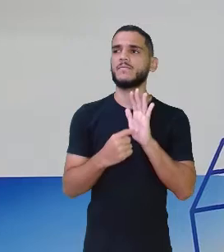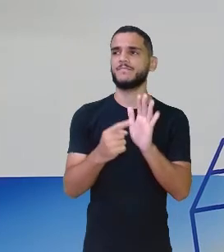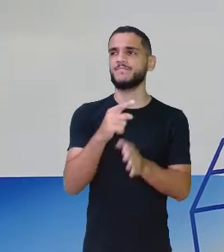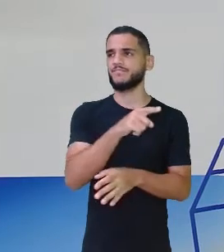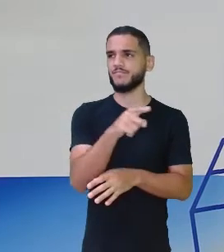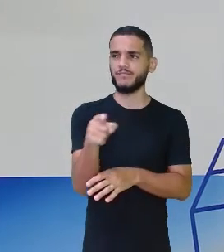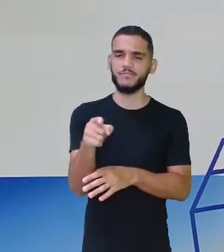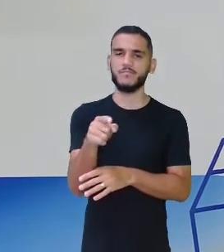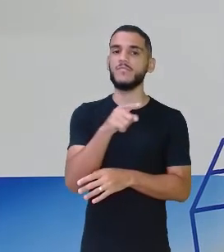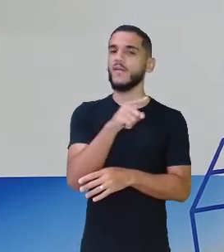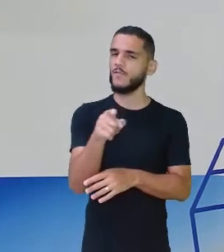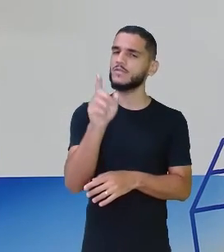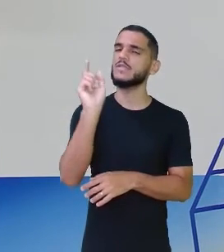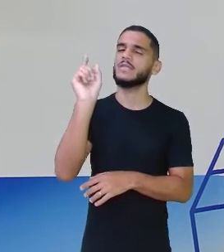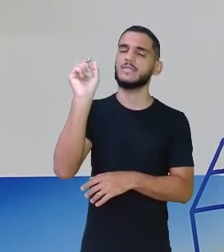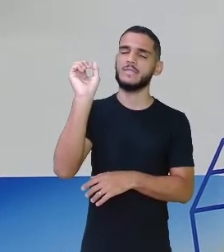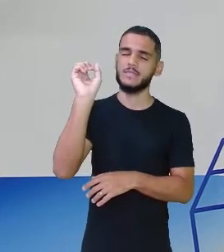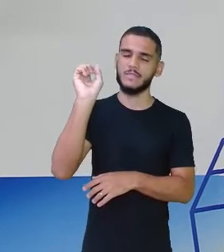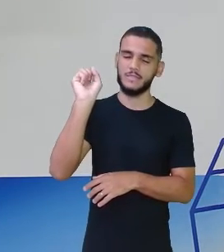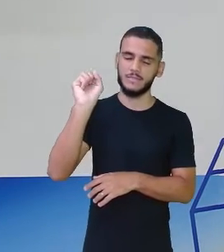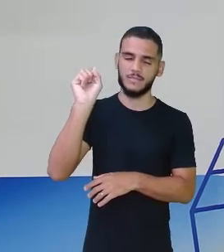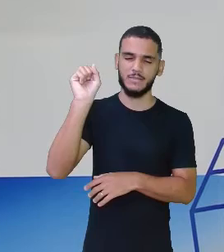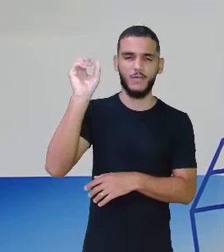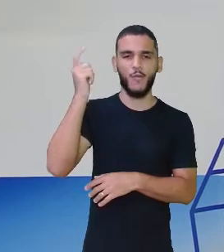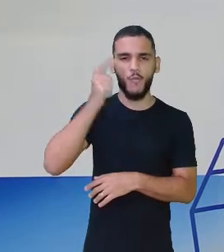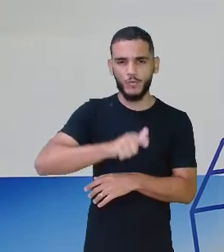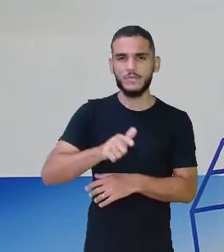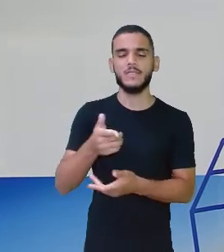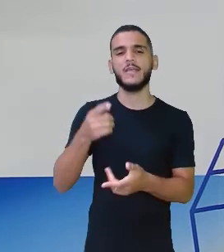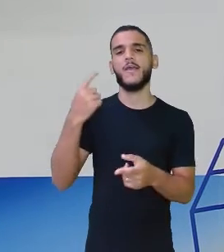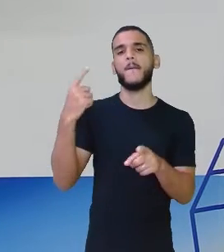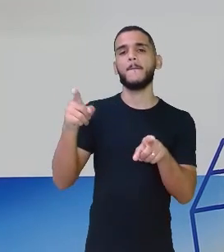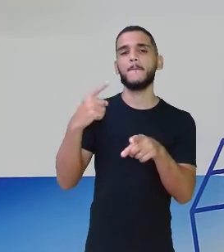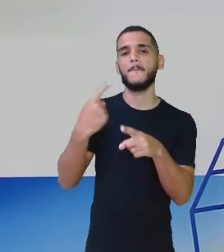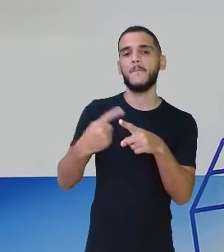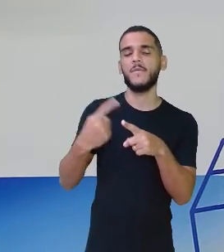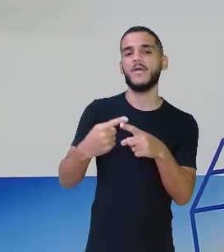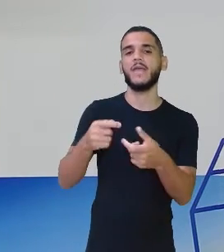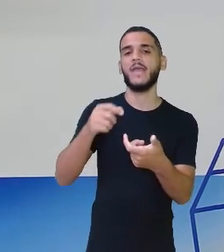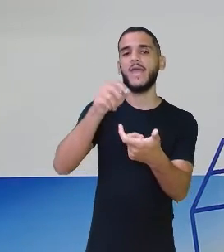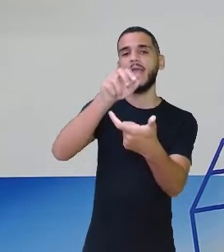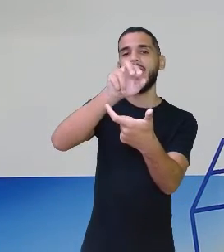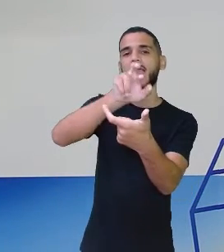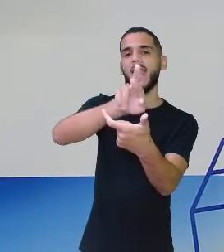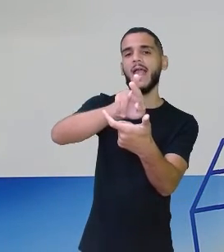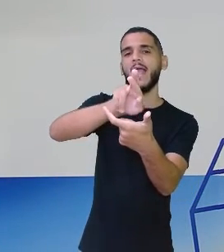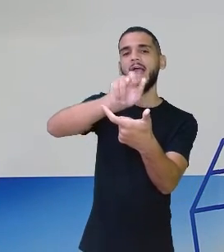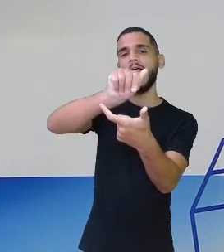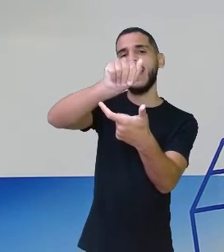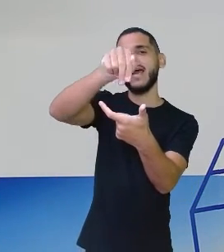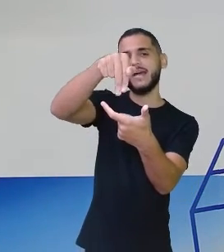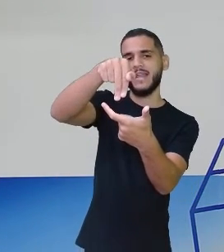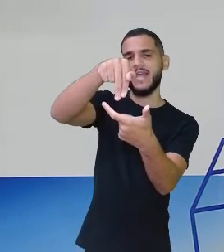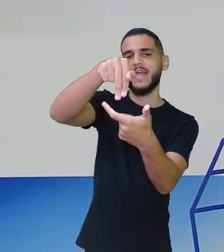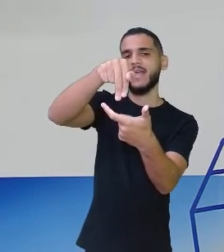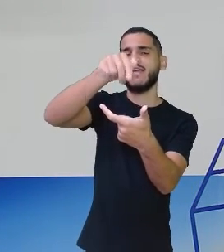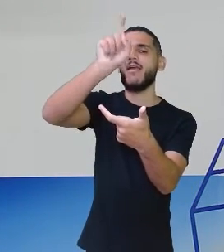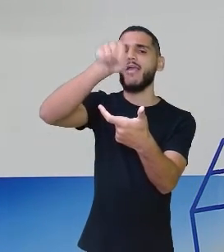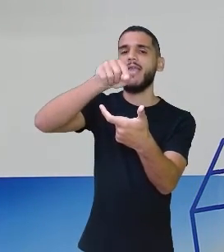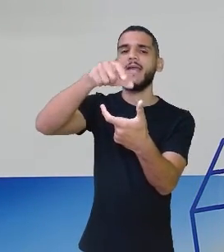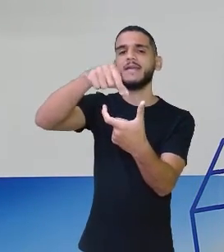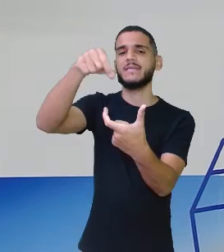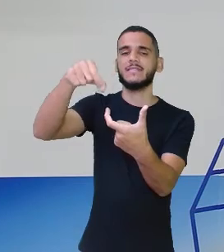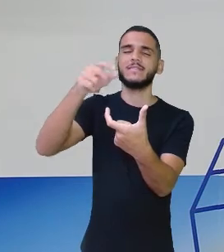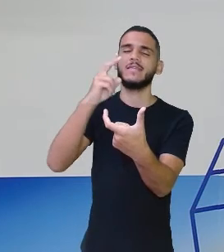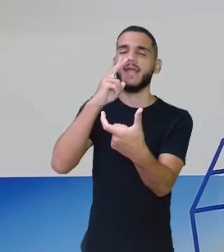vocês estão corretíssimos. É o rã. Fácil, né? Para identificar as sílabas tônicas.